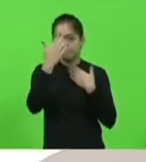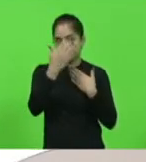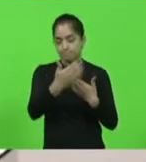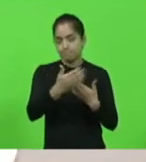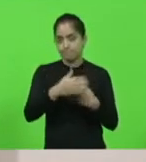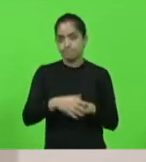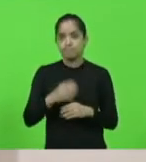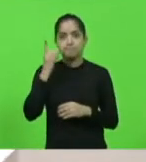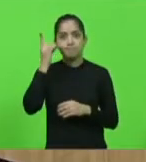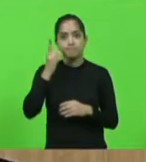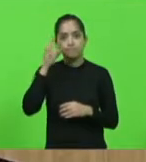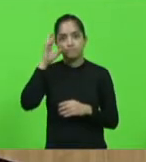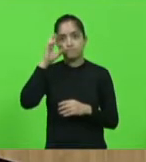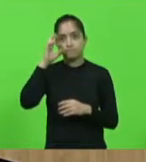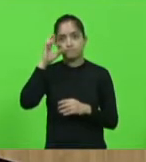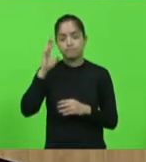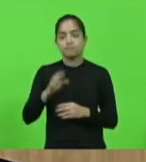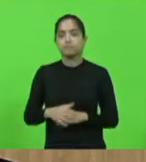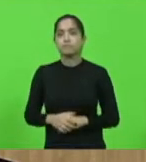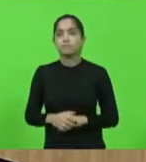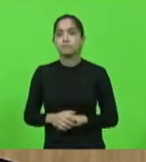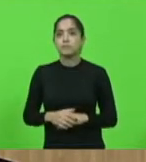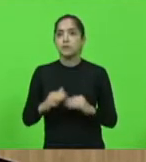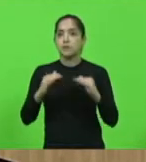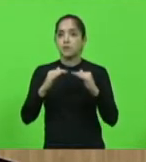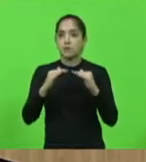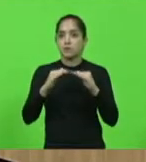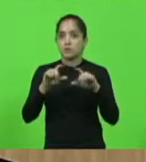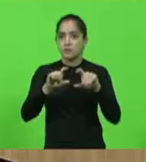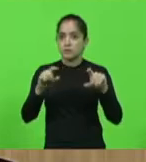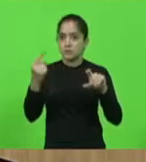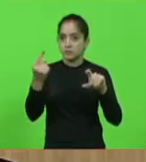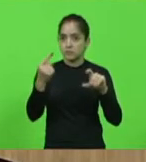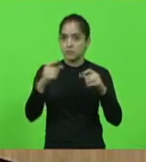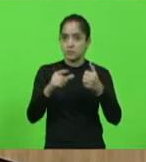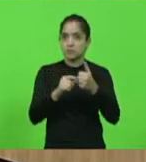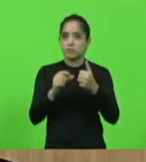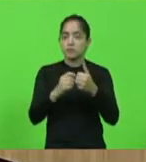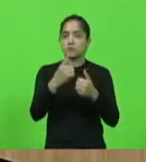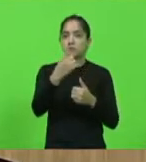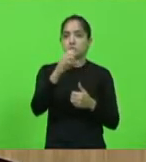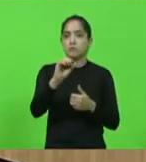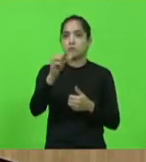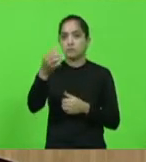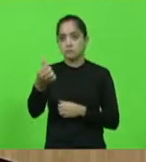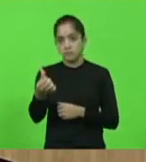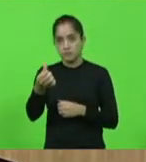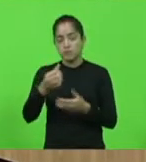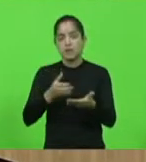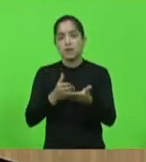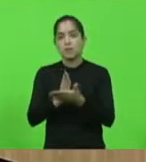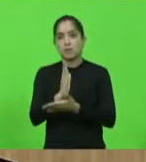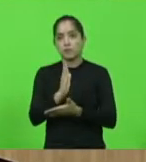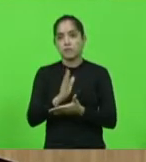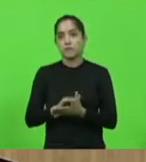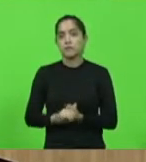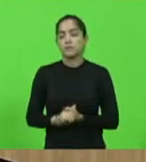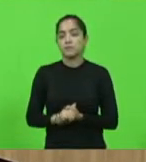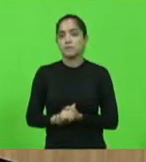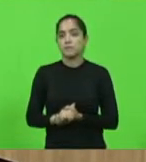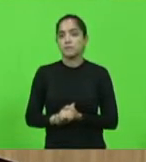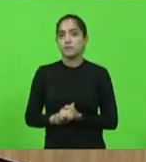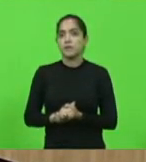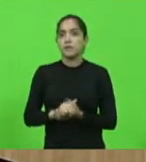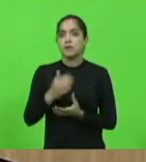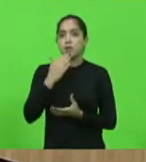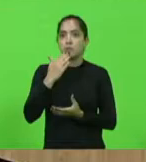deputado Ricardo Alba. Em consonância com o parágrafo 1º do artigo número 106, dou a ata por aprovada. Eu